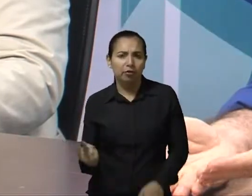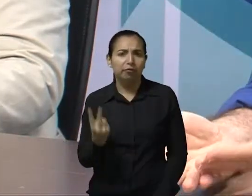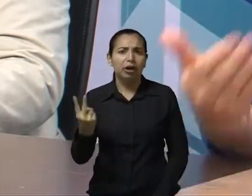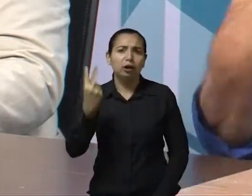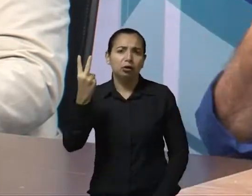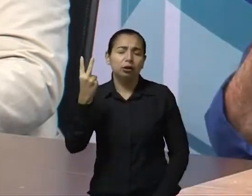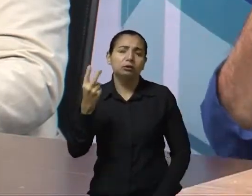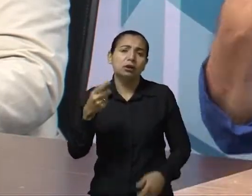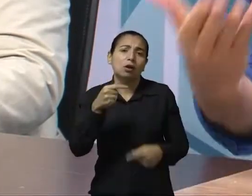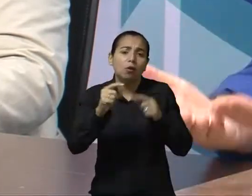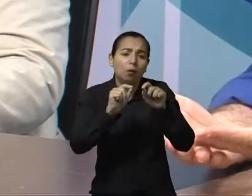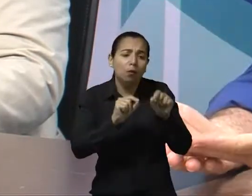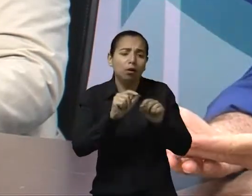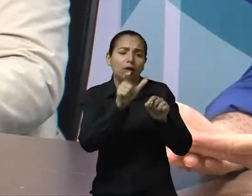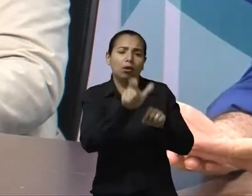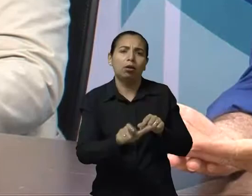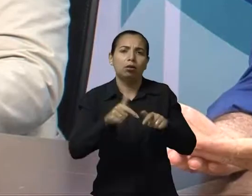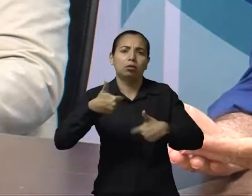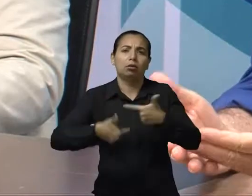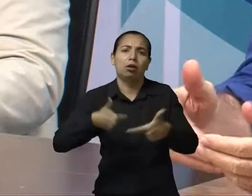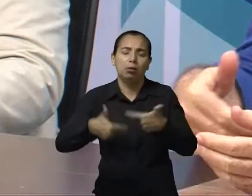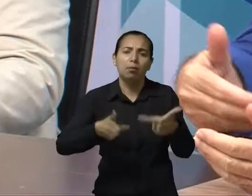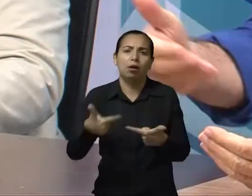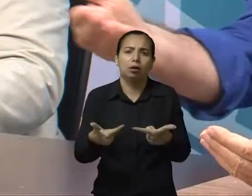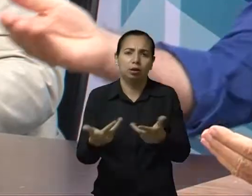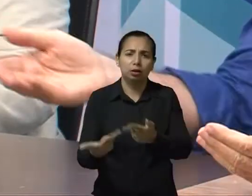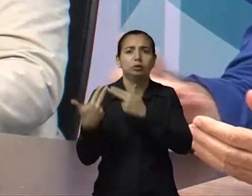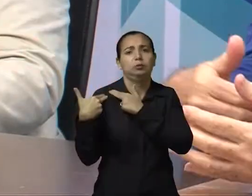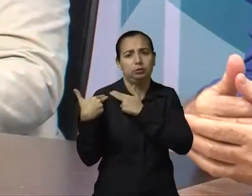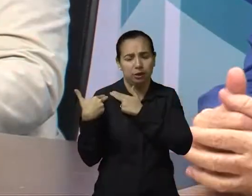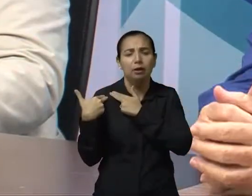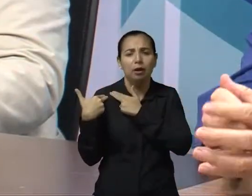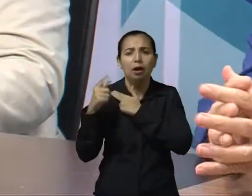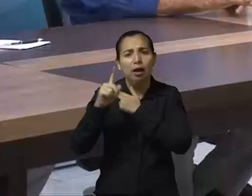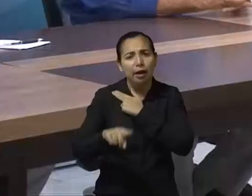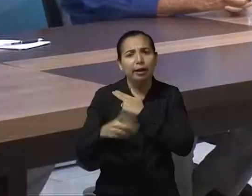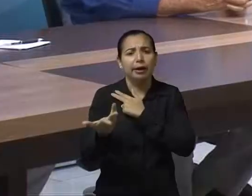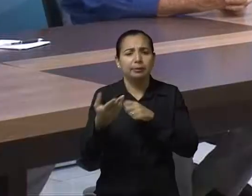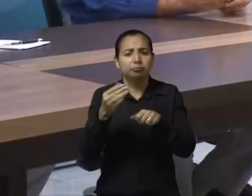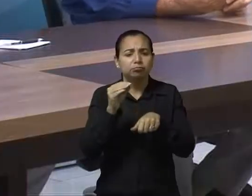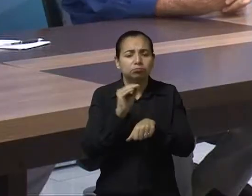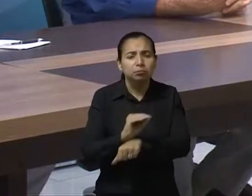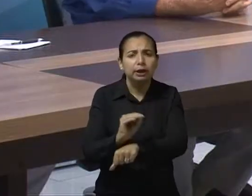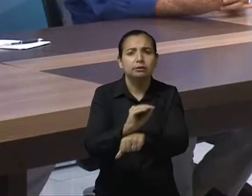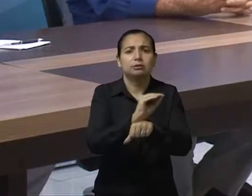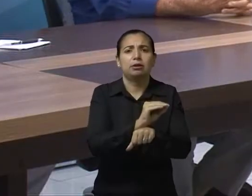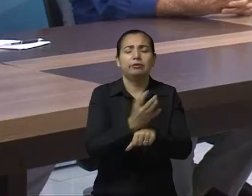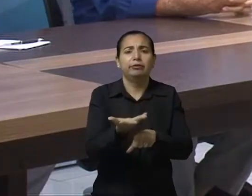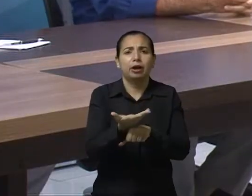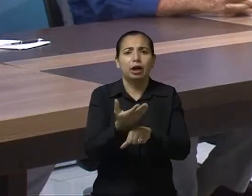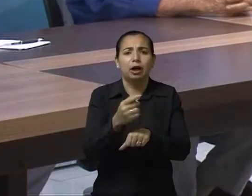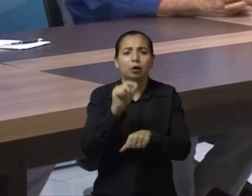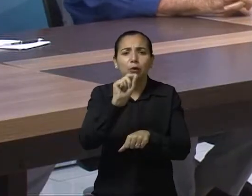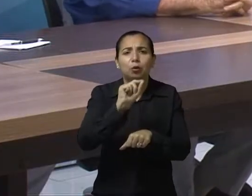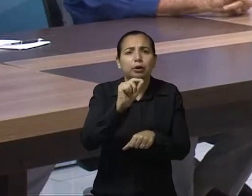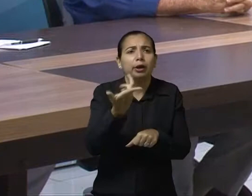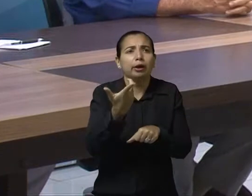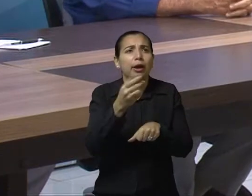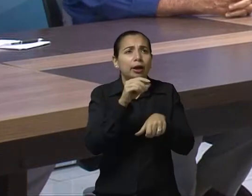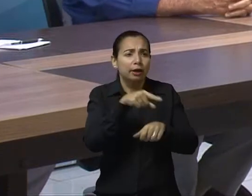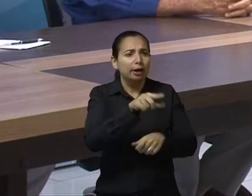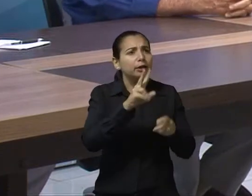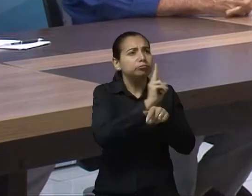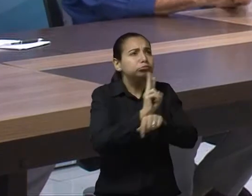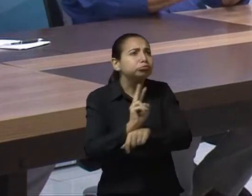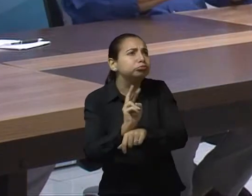que ele faz, que para mim, eu acho que é uma coisa muito nobre, né? Você preservar o patrimônio, né,